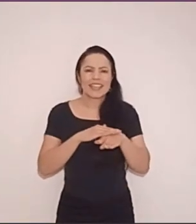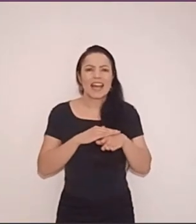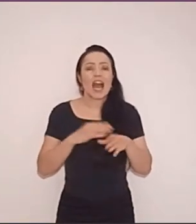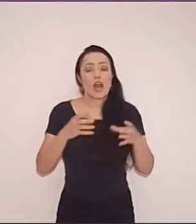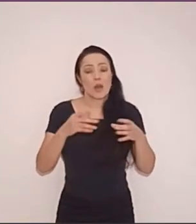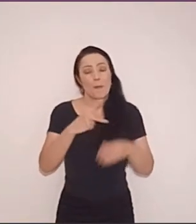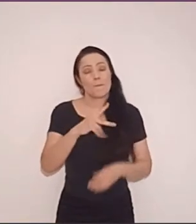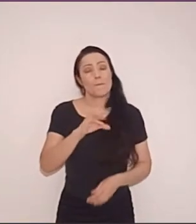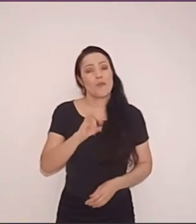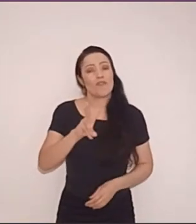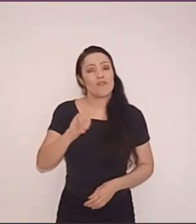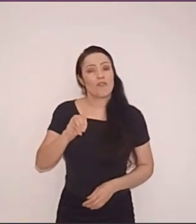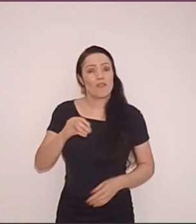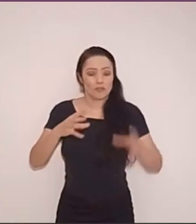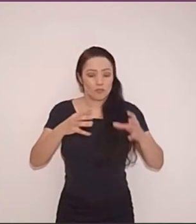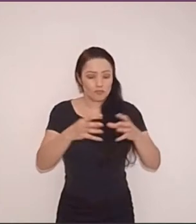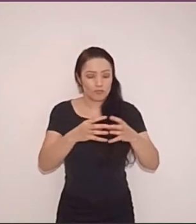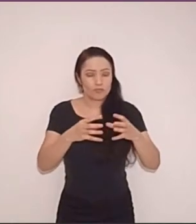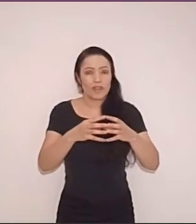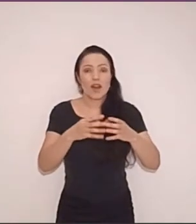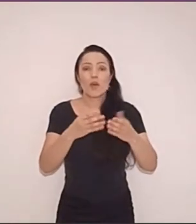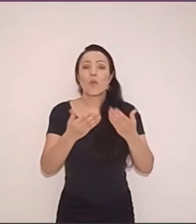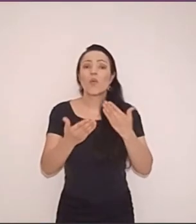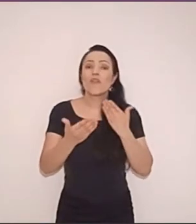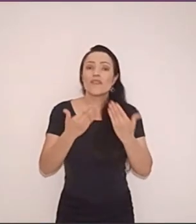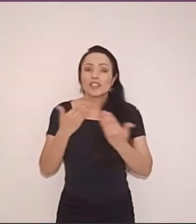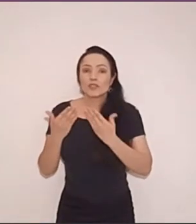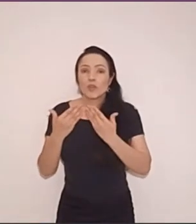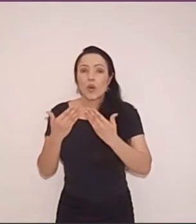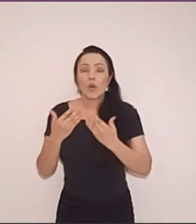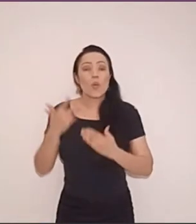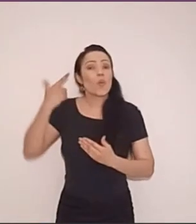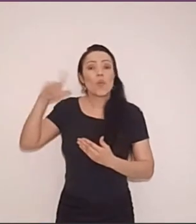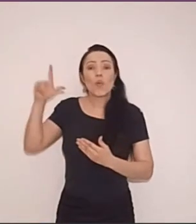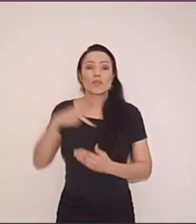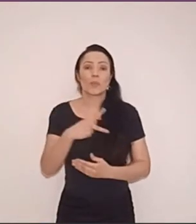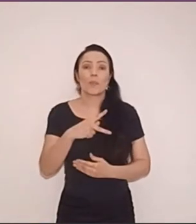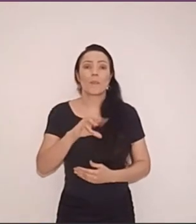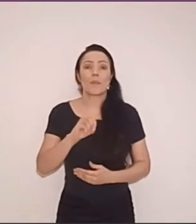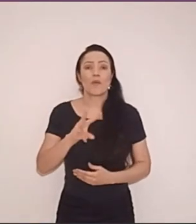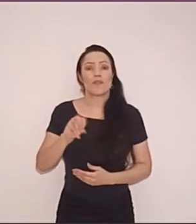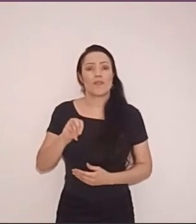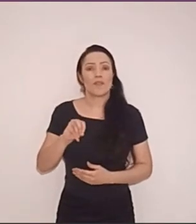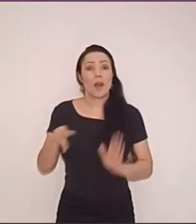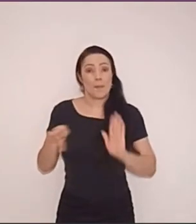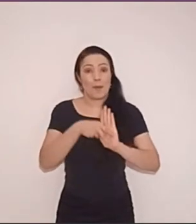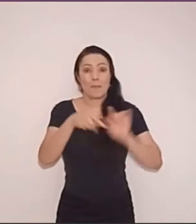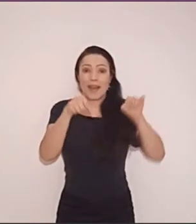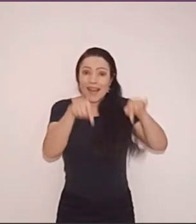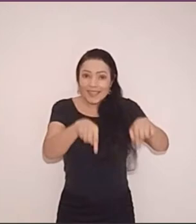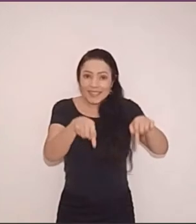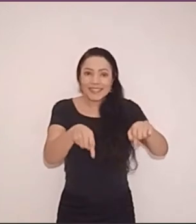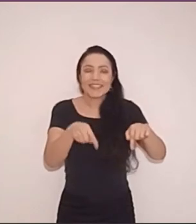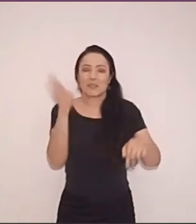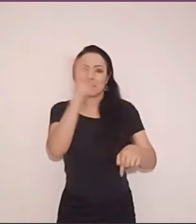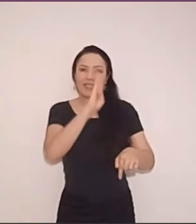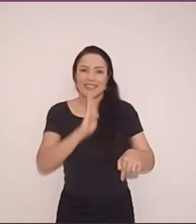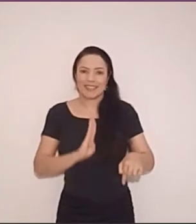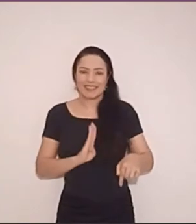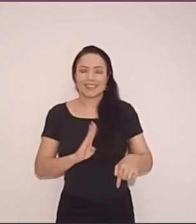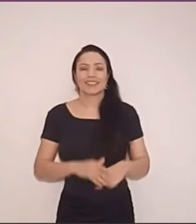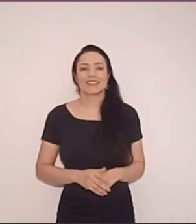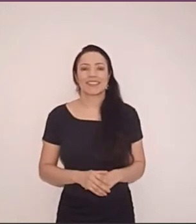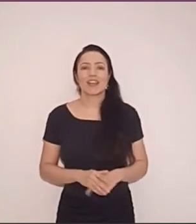nosso povo começou com os controles nativos daqui os povos originais povos